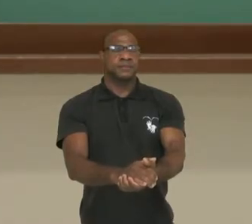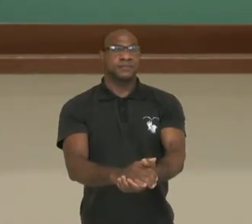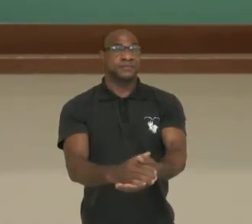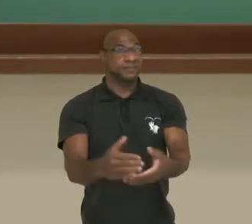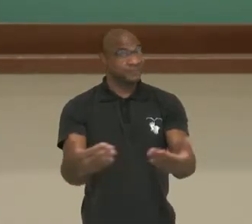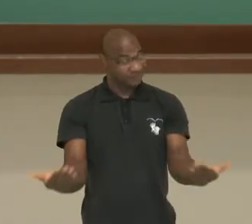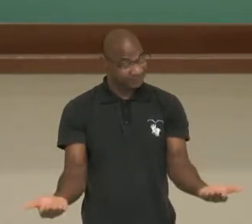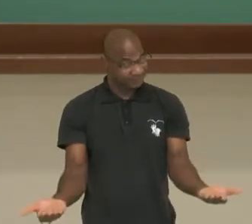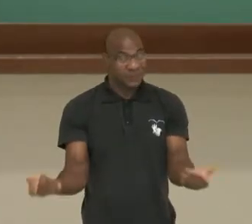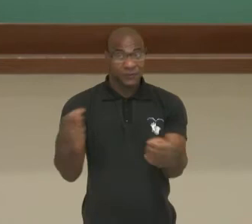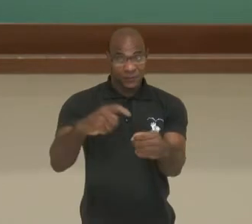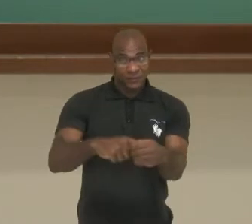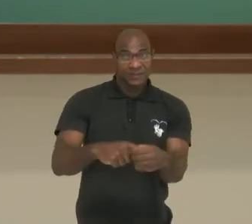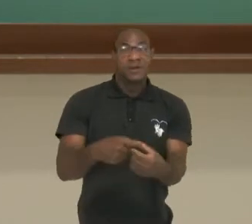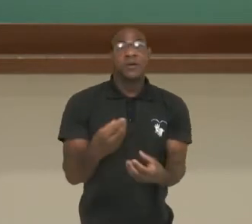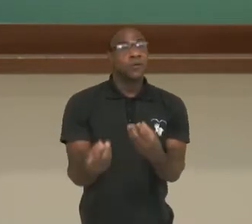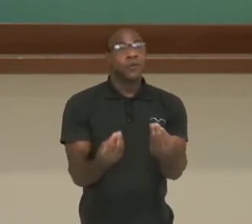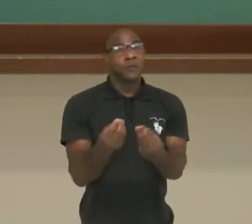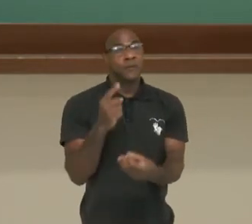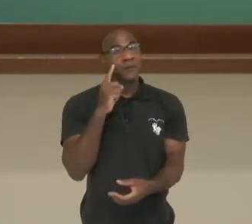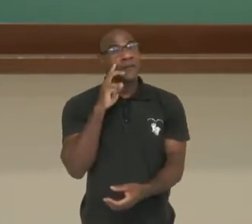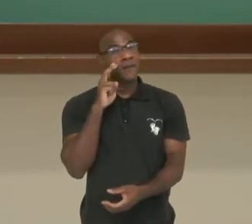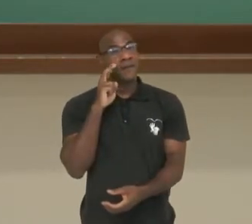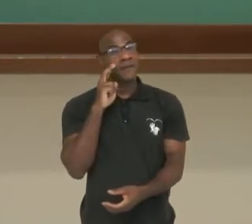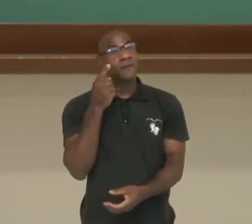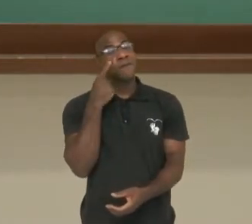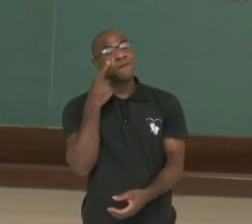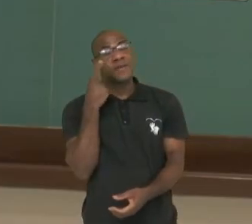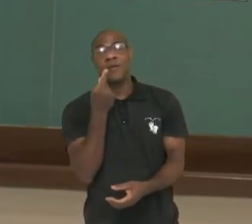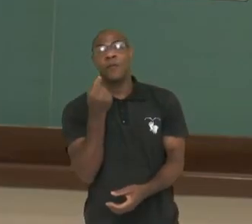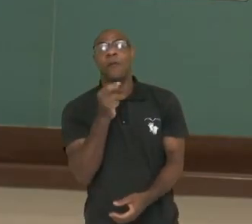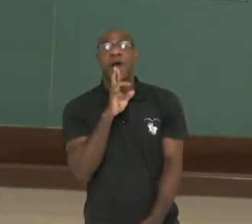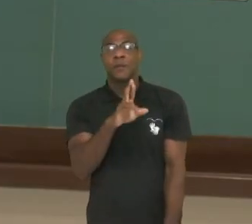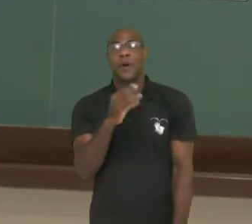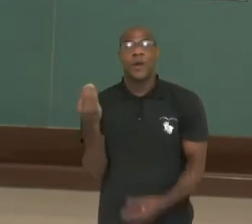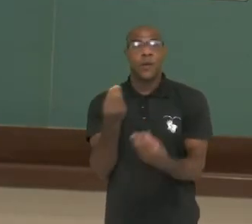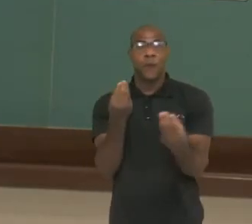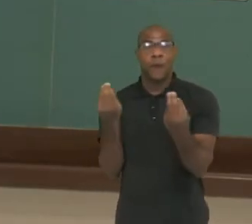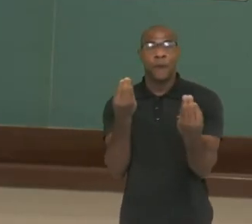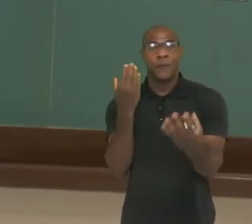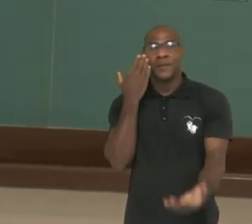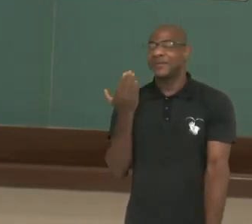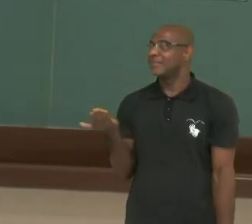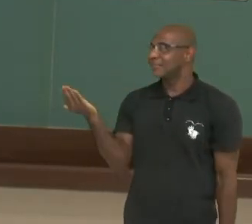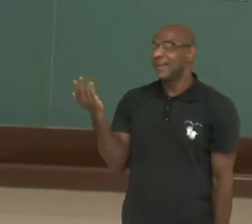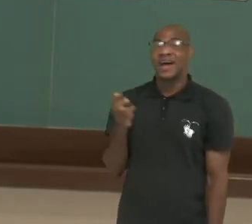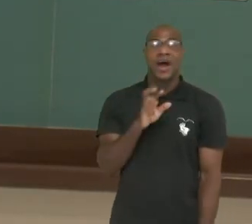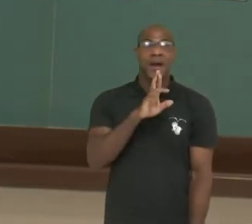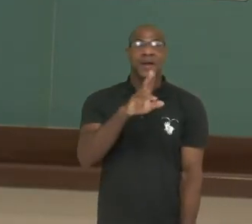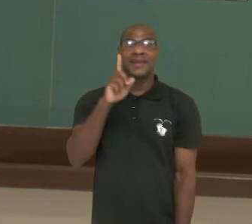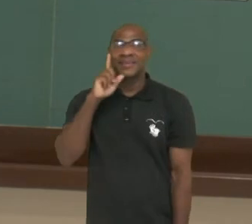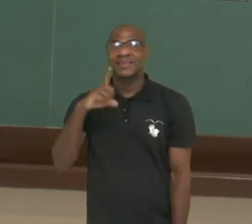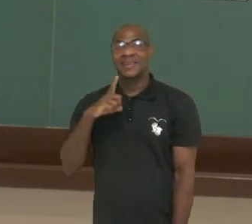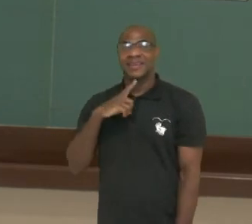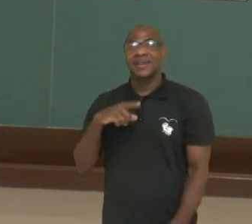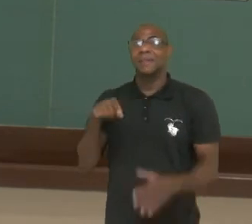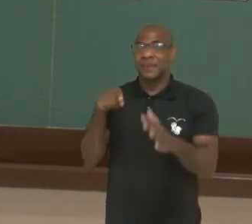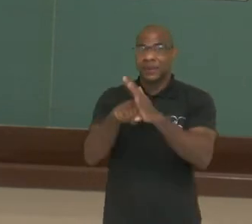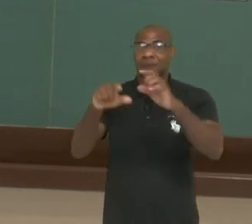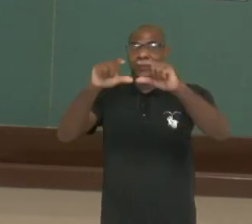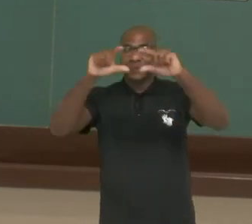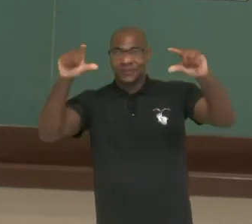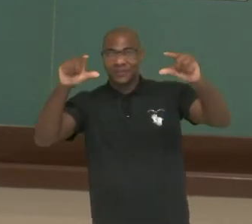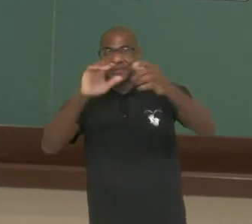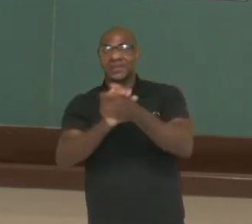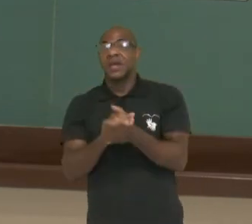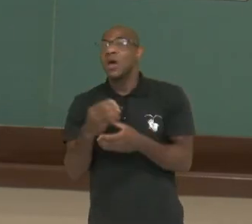Retornando então, pessoal, vamos ver como ficou a nossa sugestão de resposta? Então, observem aqui, né, que para a pergunta, segundo o texto, como